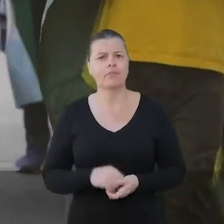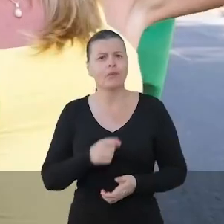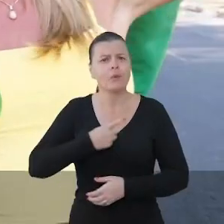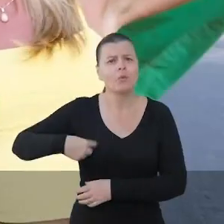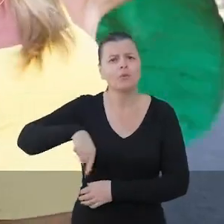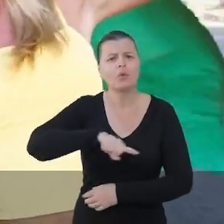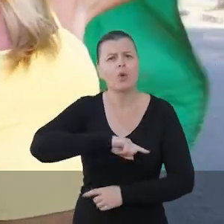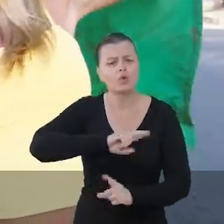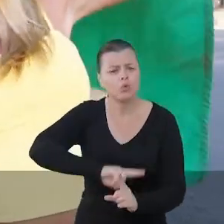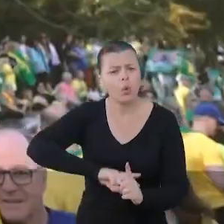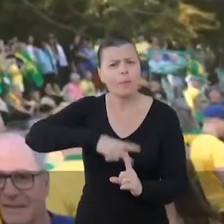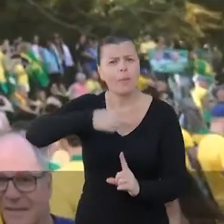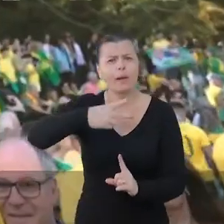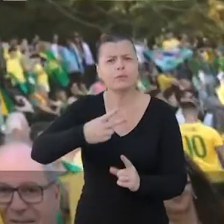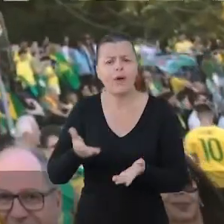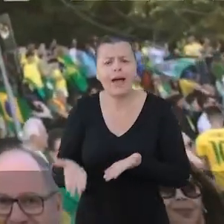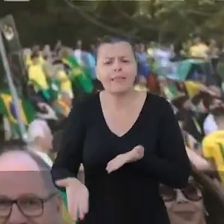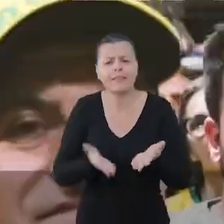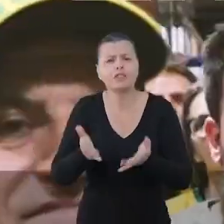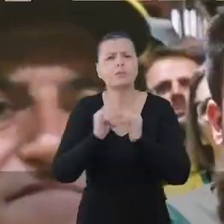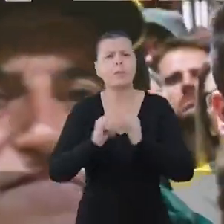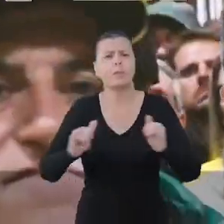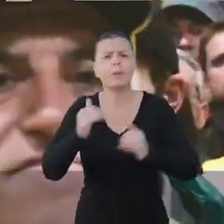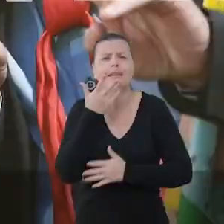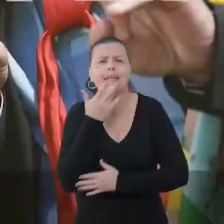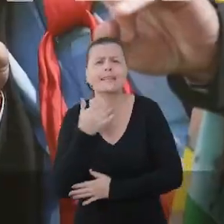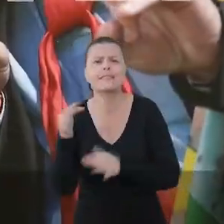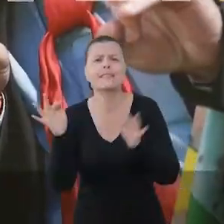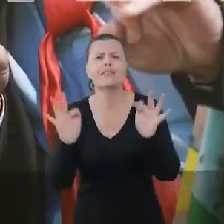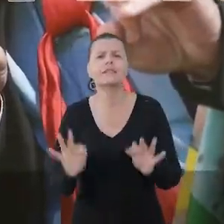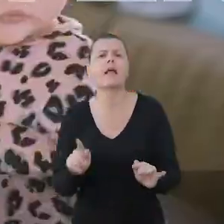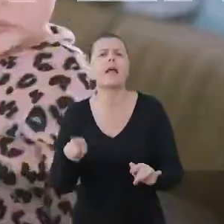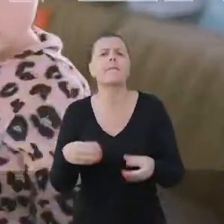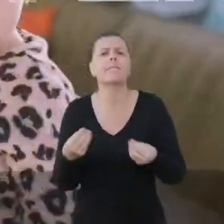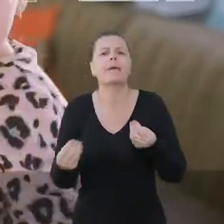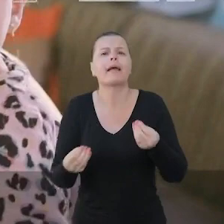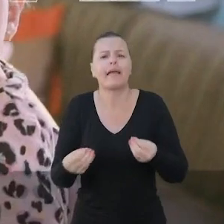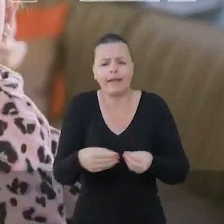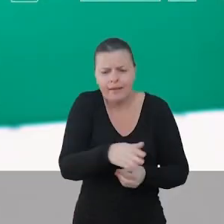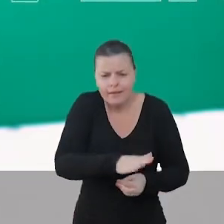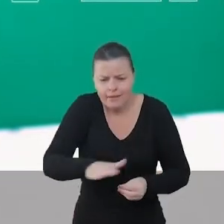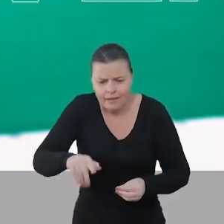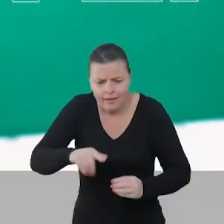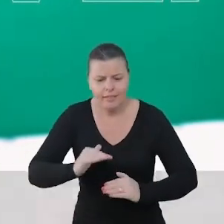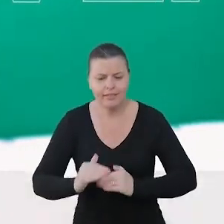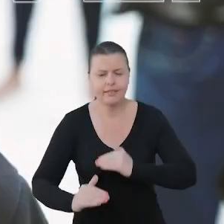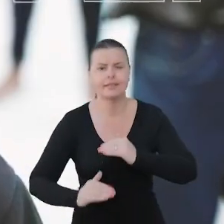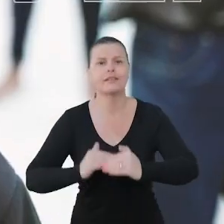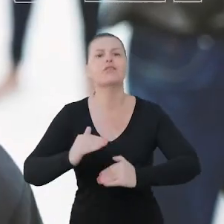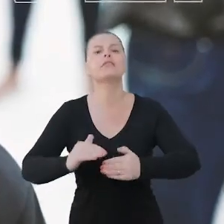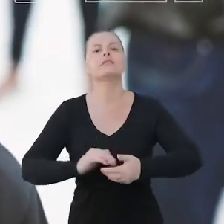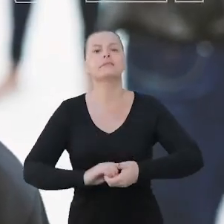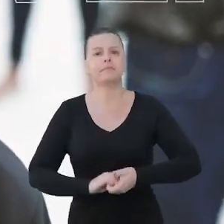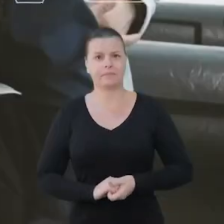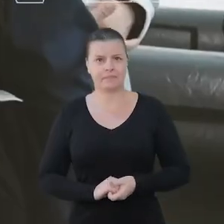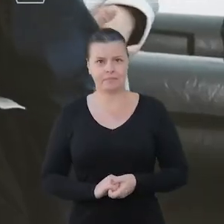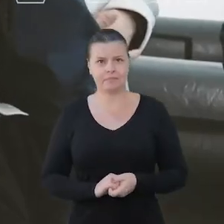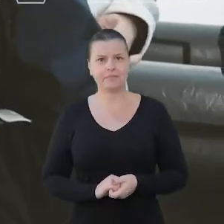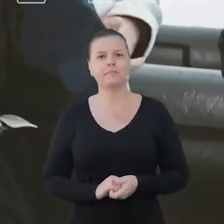Quando a gente dobrou o programa Criança Feliz, foi para desenvolver pessoas.